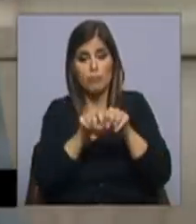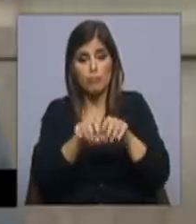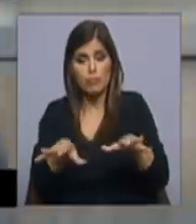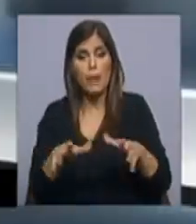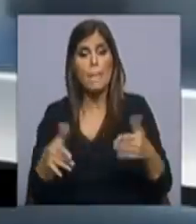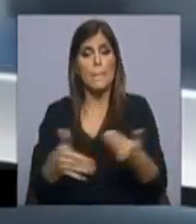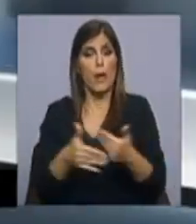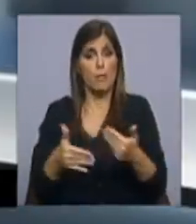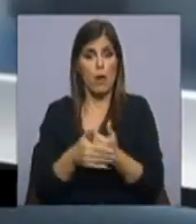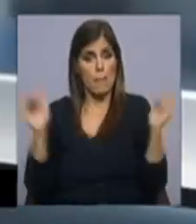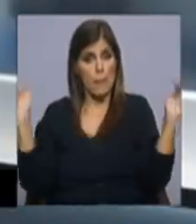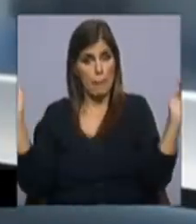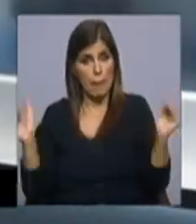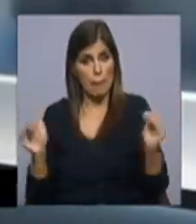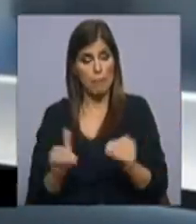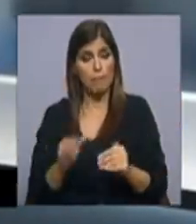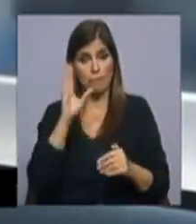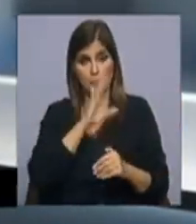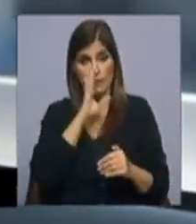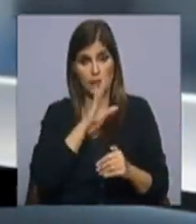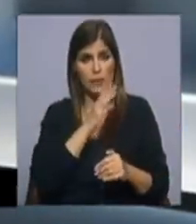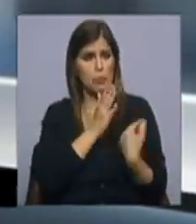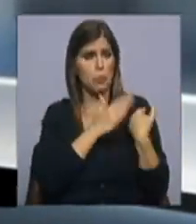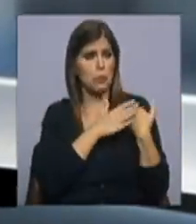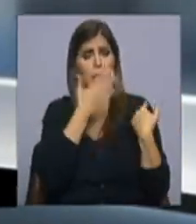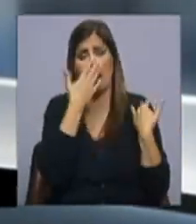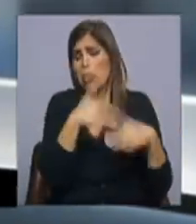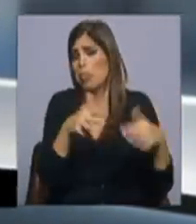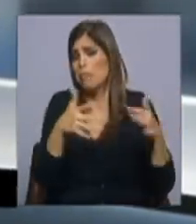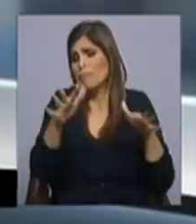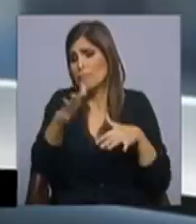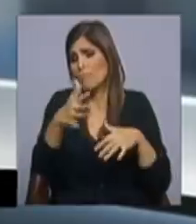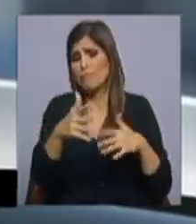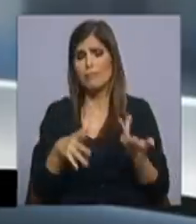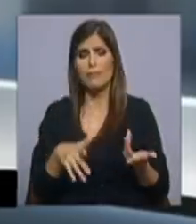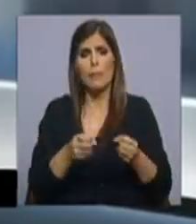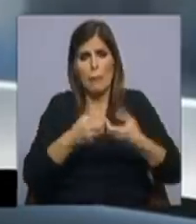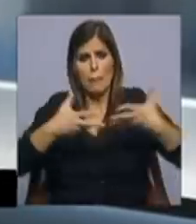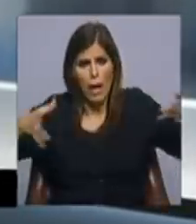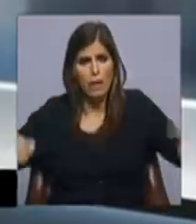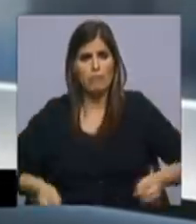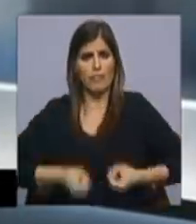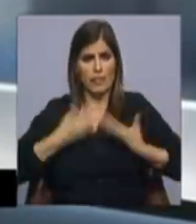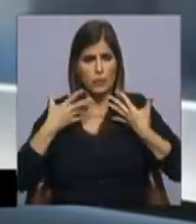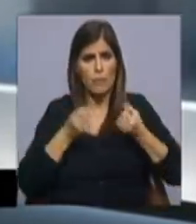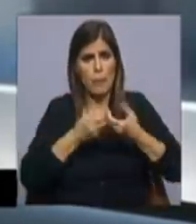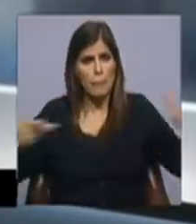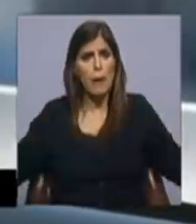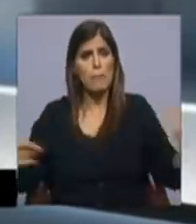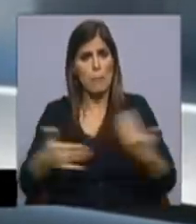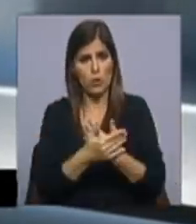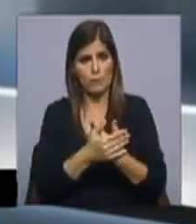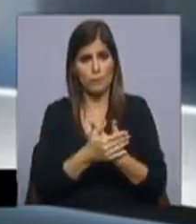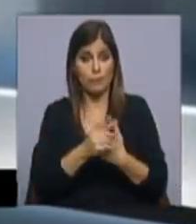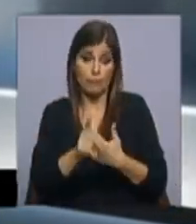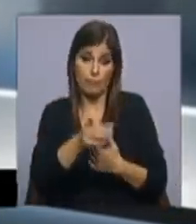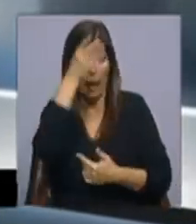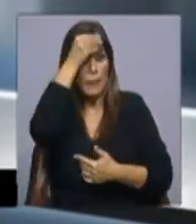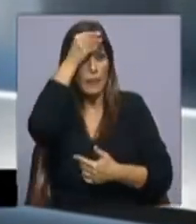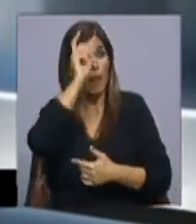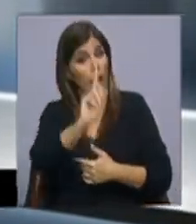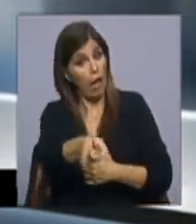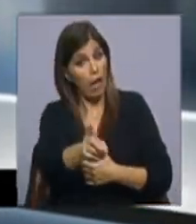morte. Aonde teve menos responsabilidade, houve mais gente contaminada e houve mais morte. Essa é a lição que serve